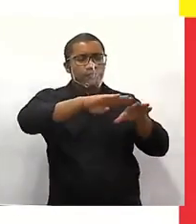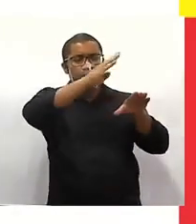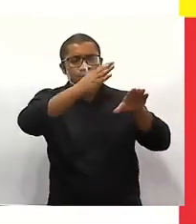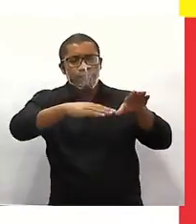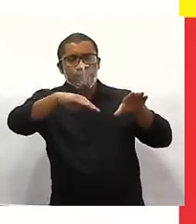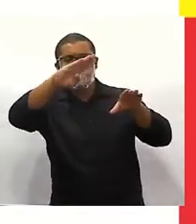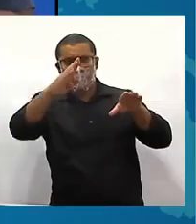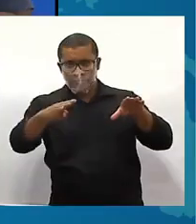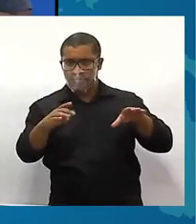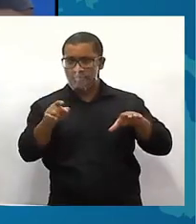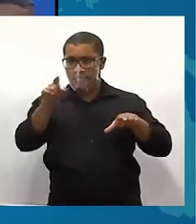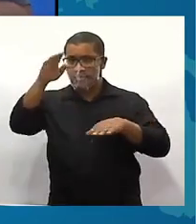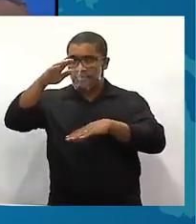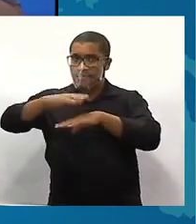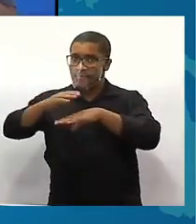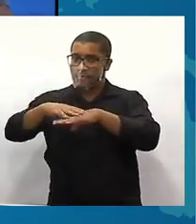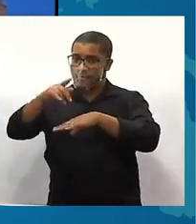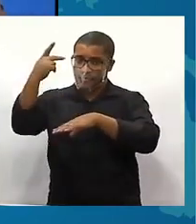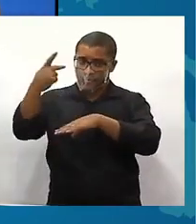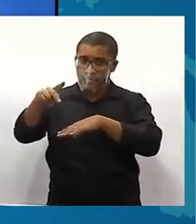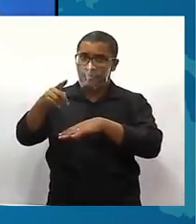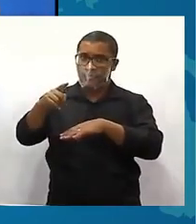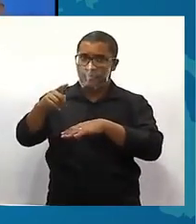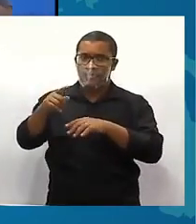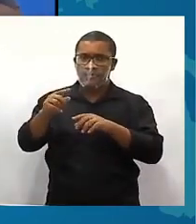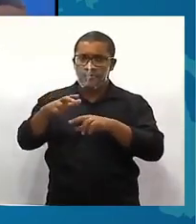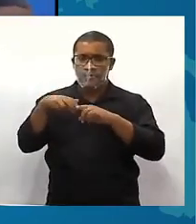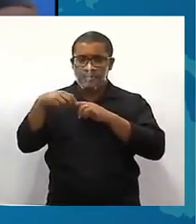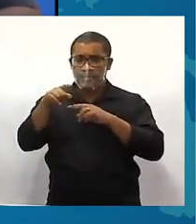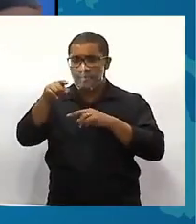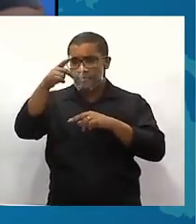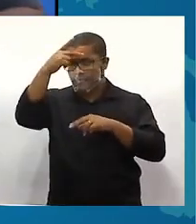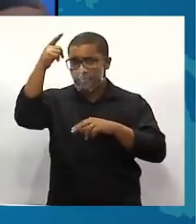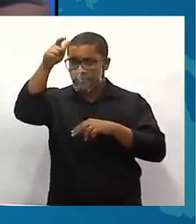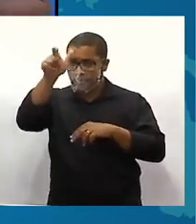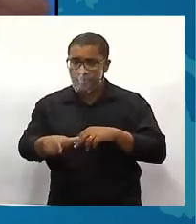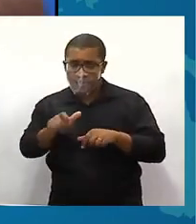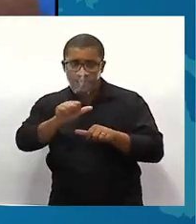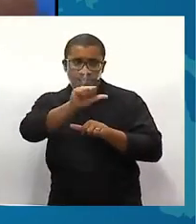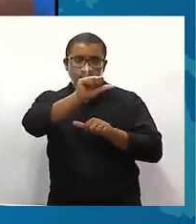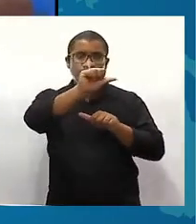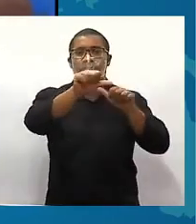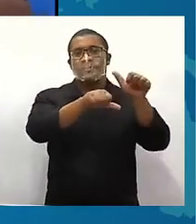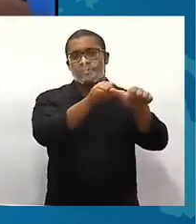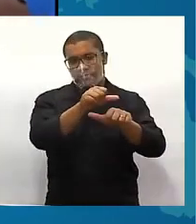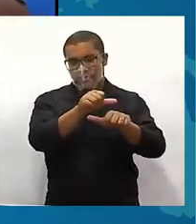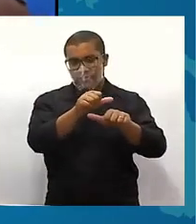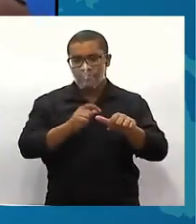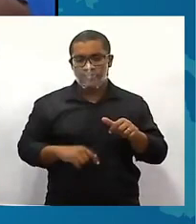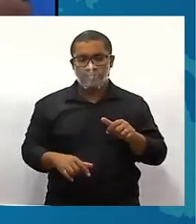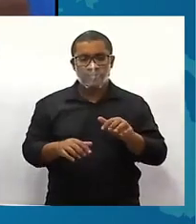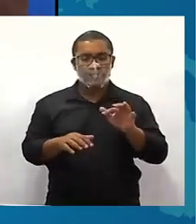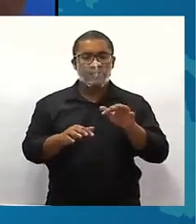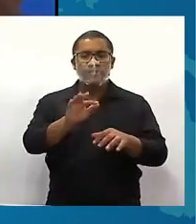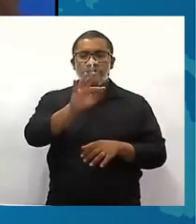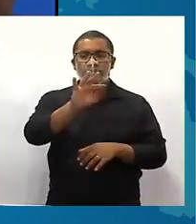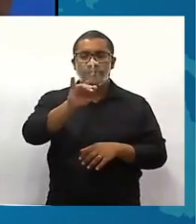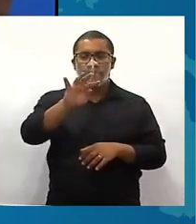geográfico. É a ação humana, a modificação do relevo através da ação humana. A fitogeografia marinha